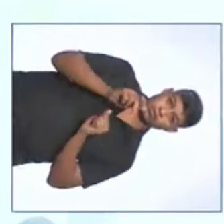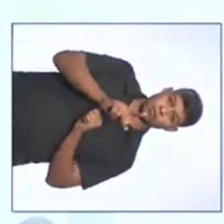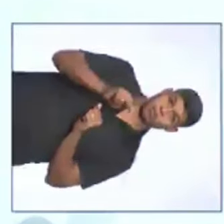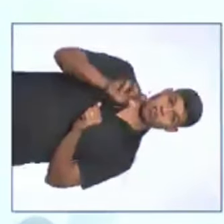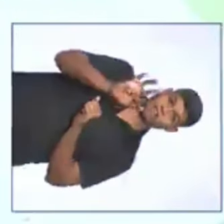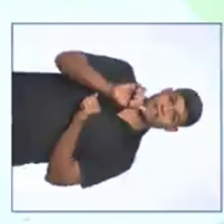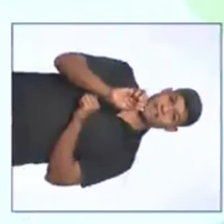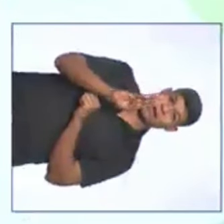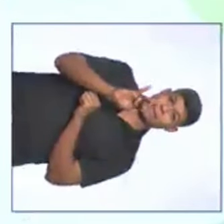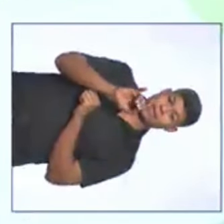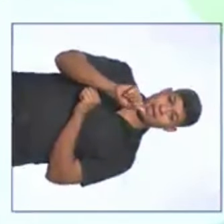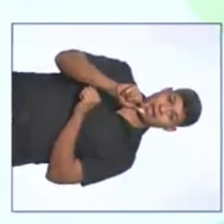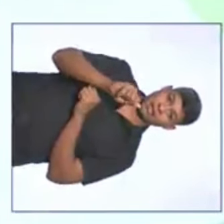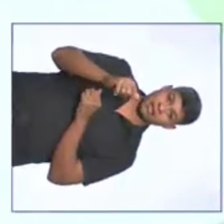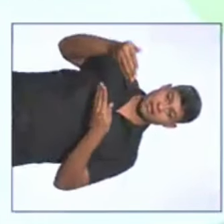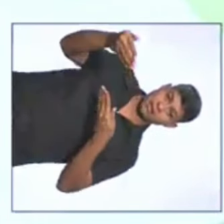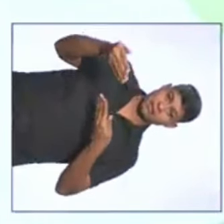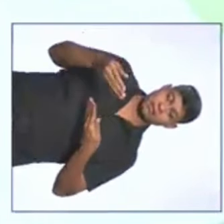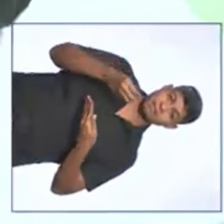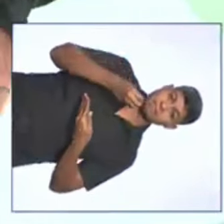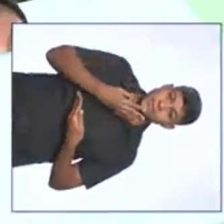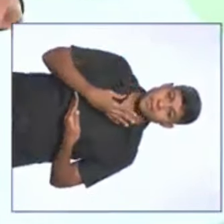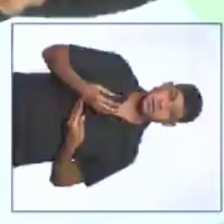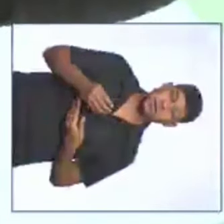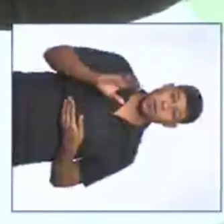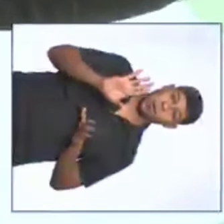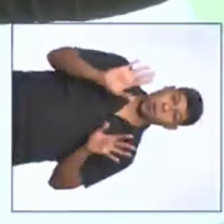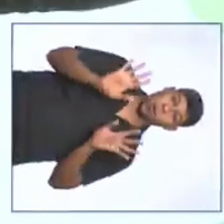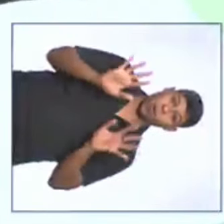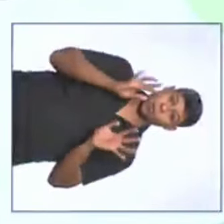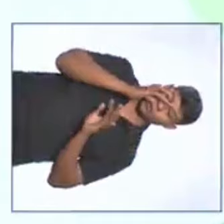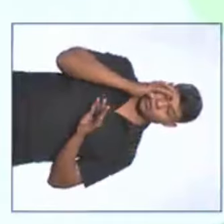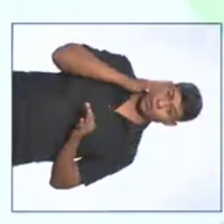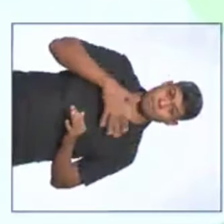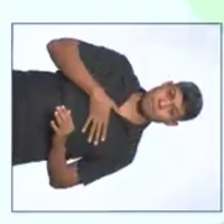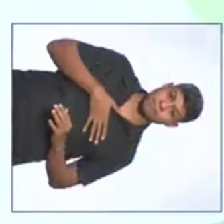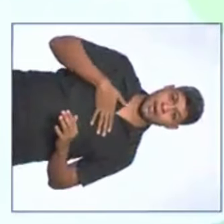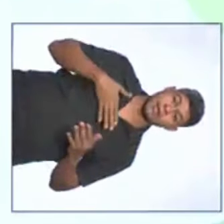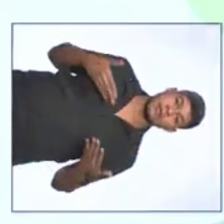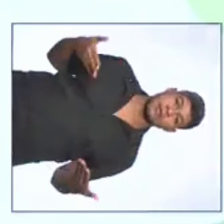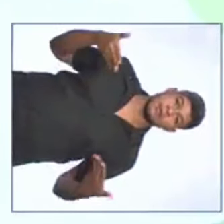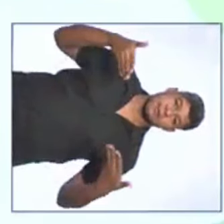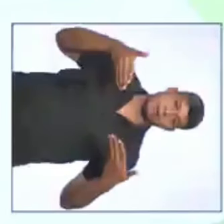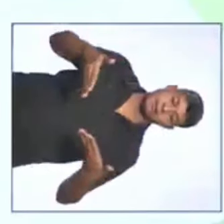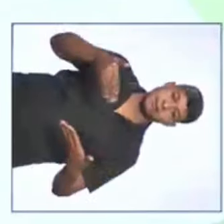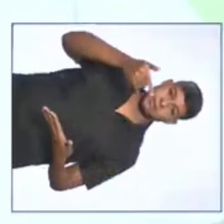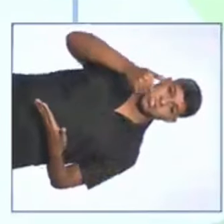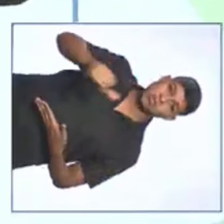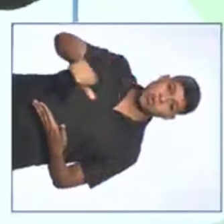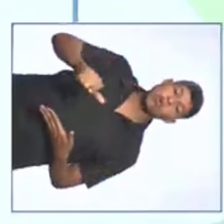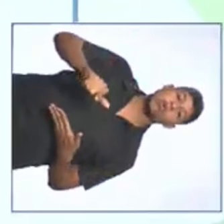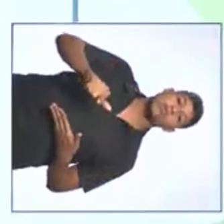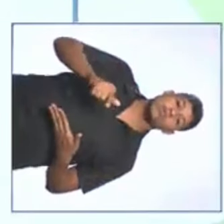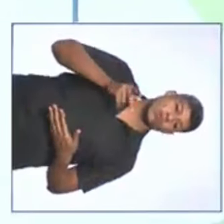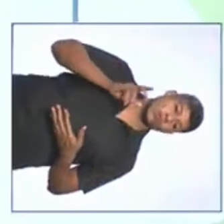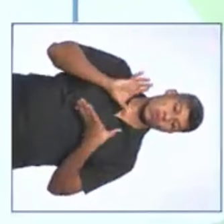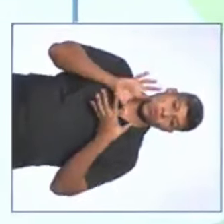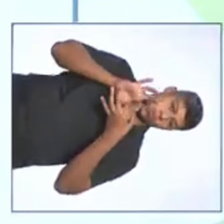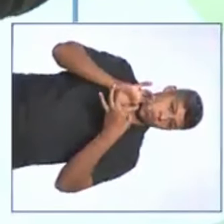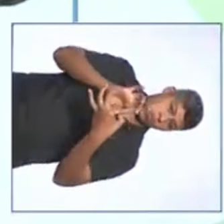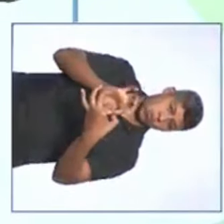Fabiana. Seja bem-vinda, professora. Oi, gente. É um prazer estar aqui com vocês. Hoje a gente vai continuar, na